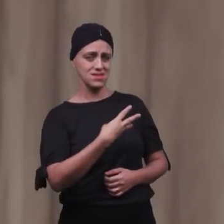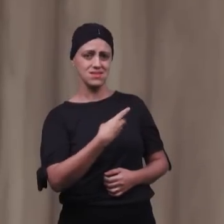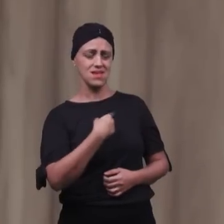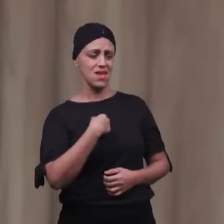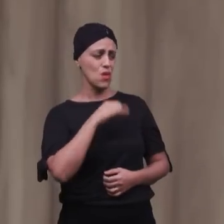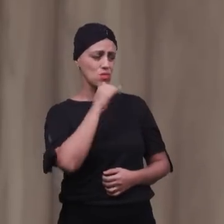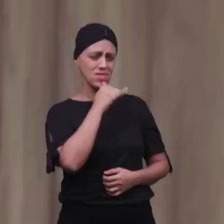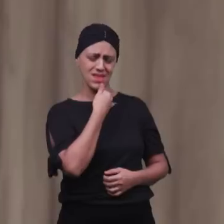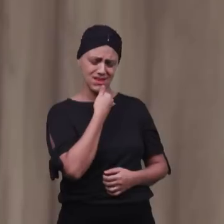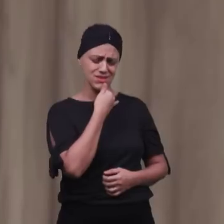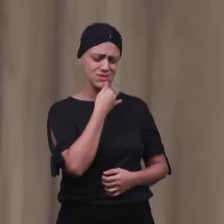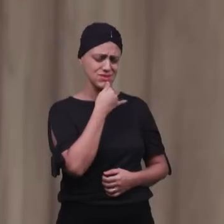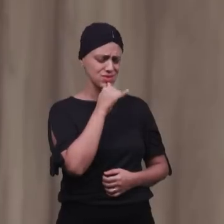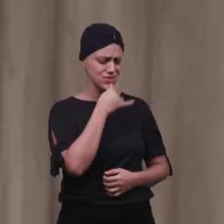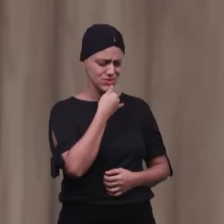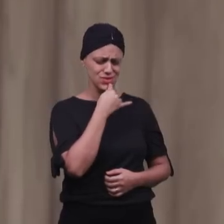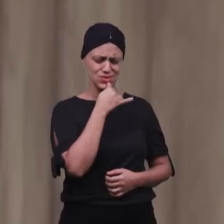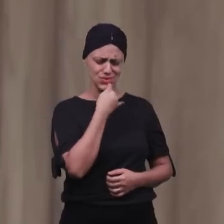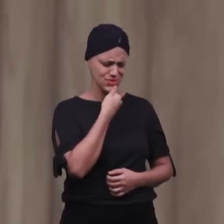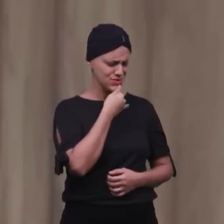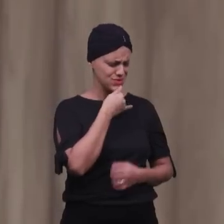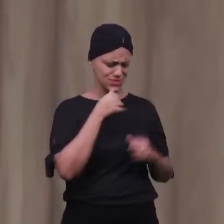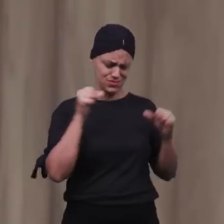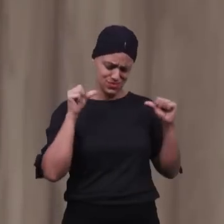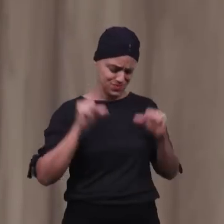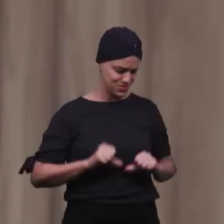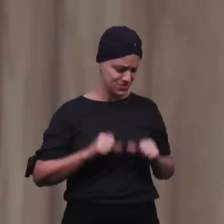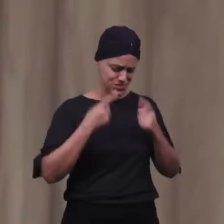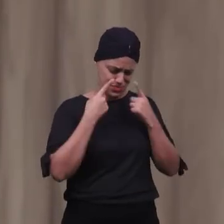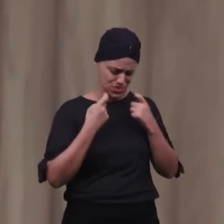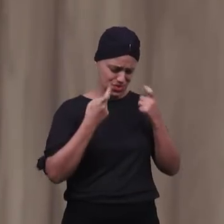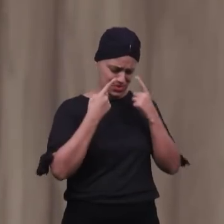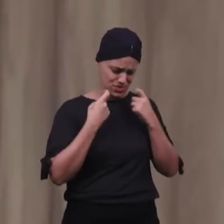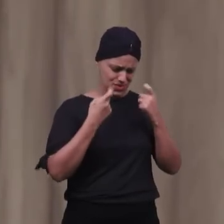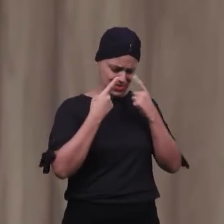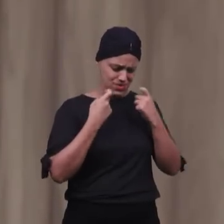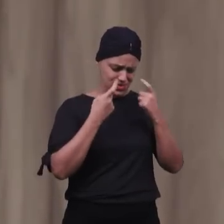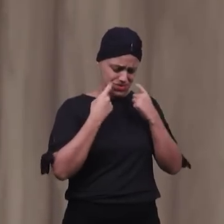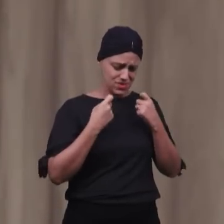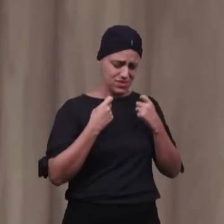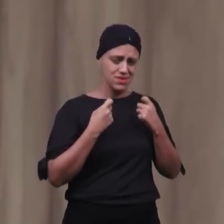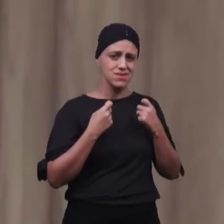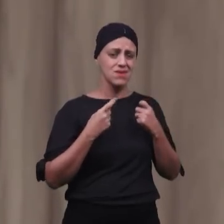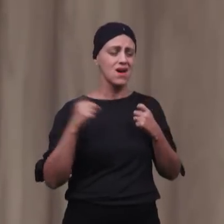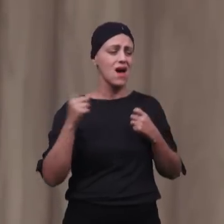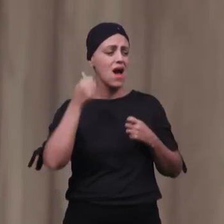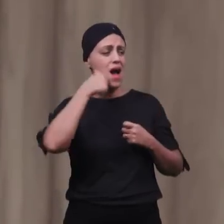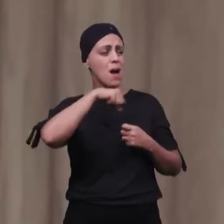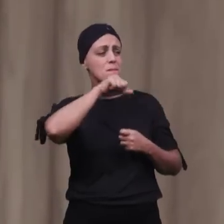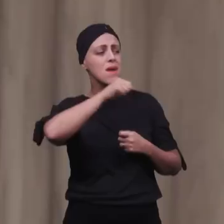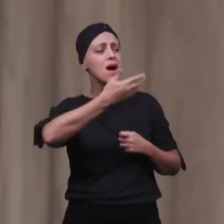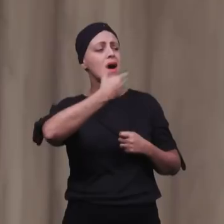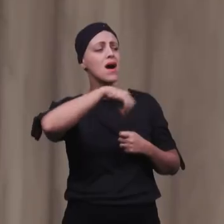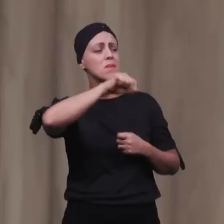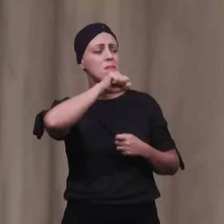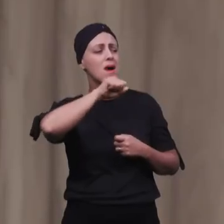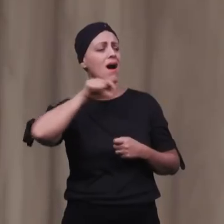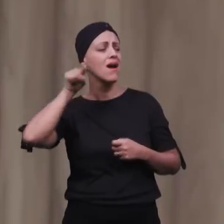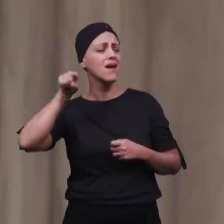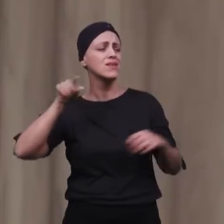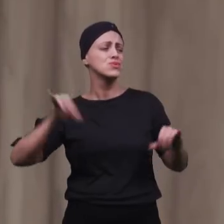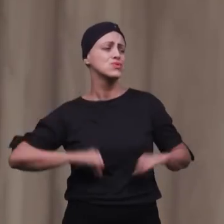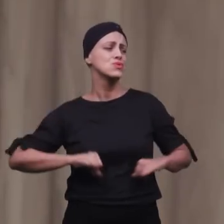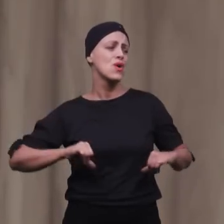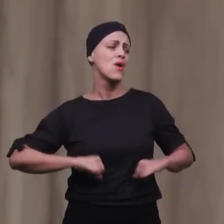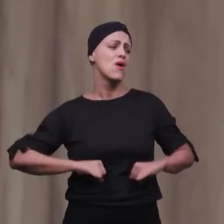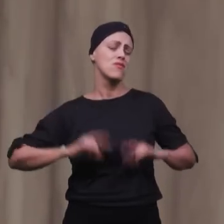triste, infeliz, só vivo chorando. Isso tem trazido sofrimento aos meus pais. Eu sou